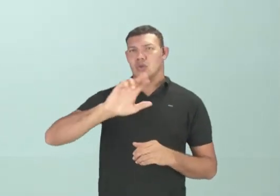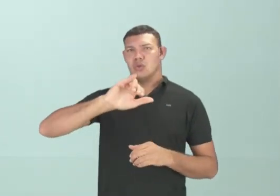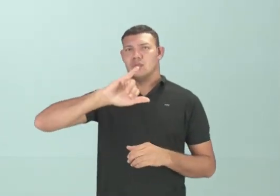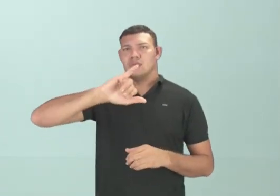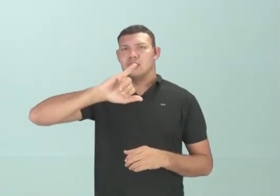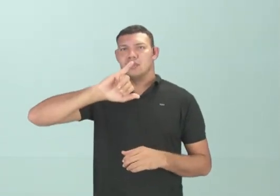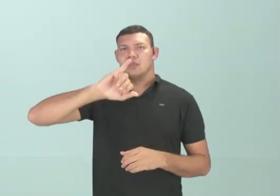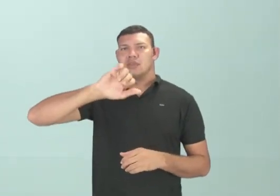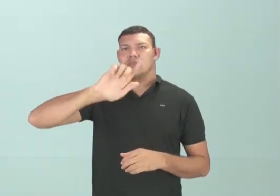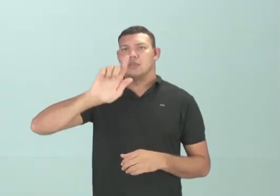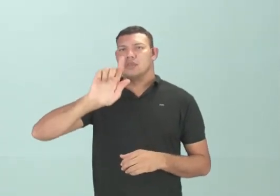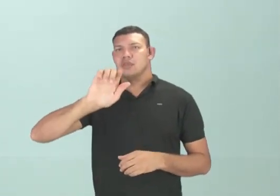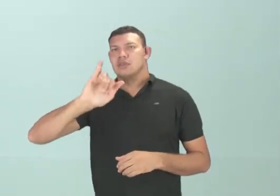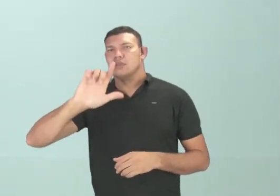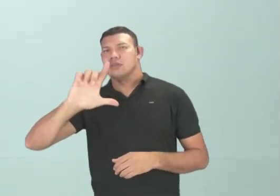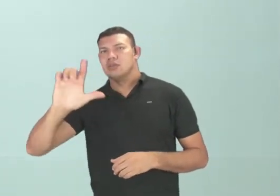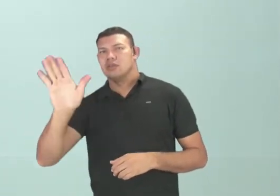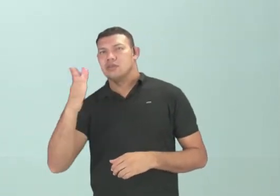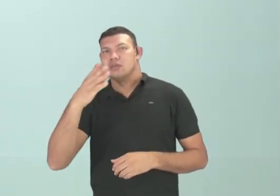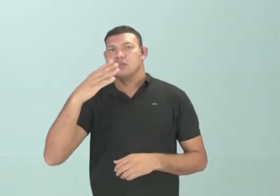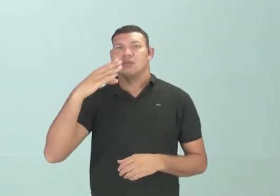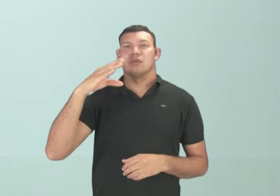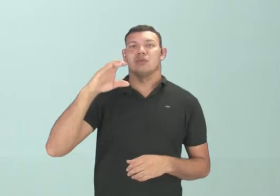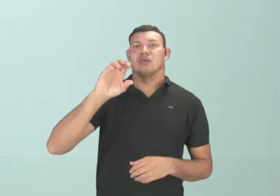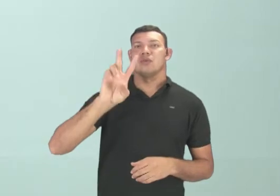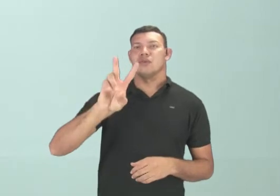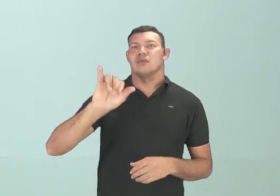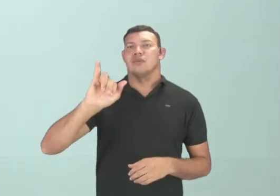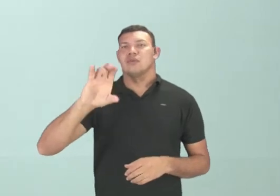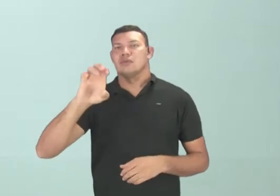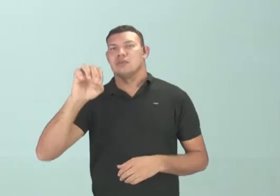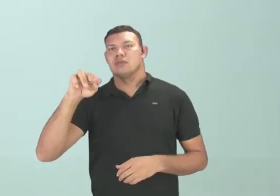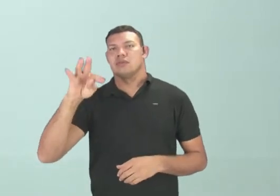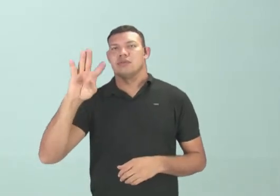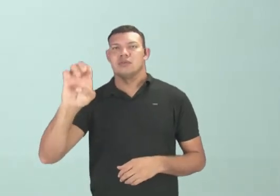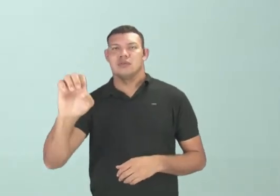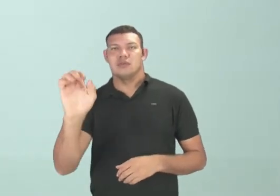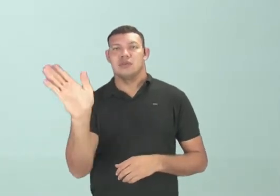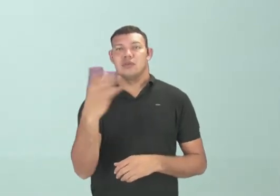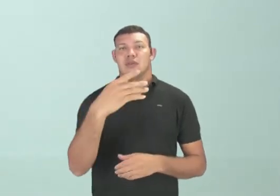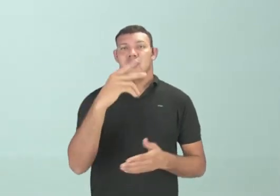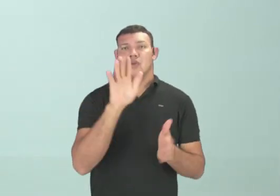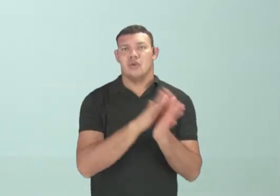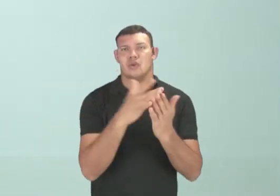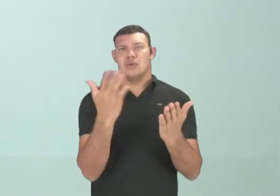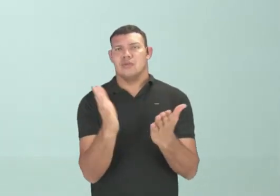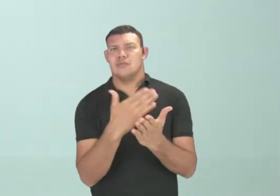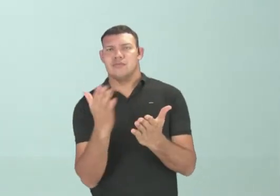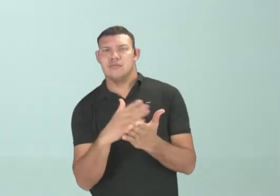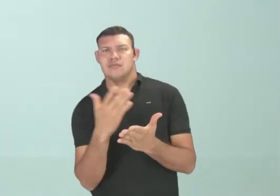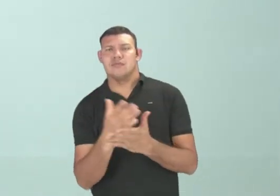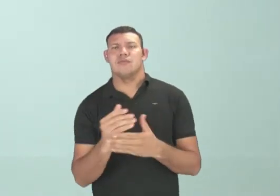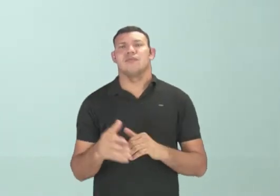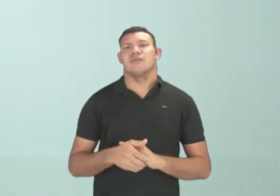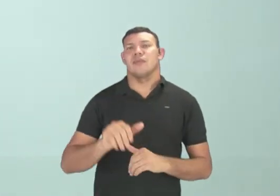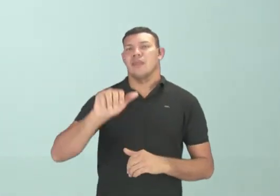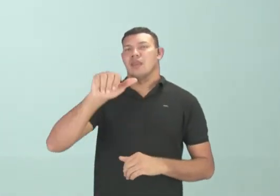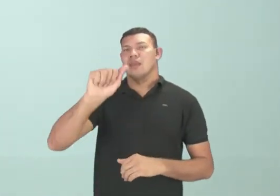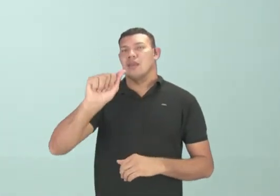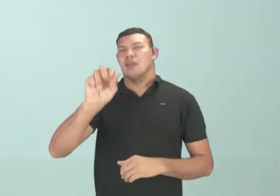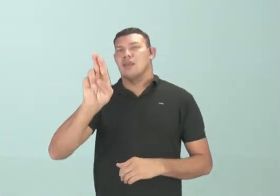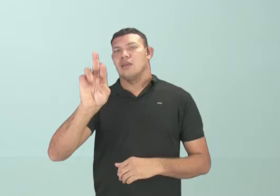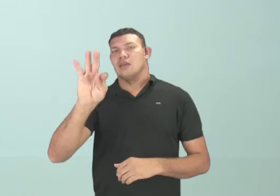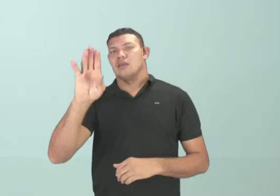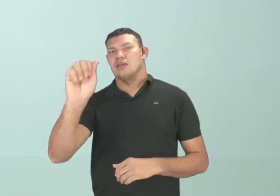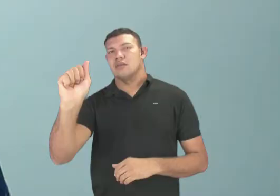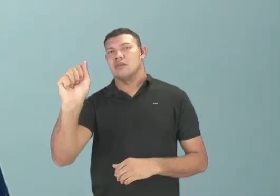auto muito conhecido, que é o Alto da Barca do Inferno. Acredito que você já tenha ouvido falar. Se não, pesquisem. Ele vai tratar sobre